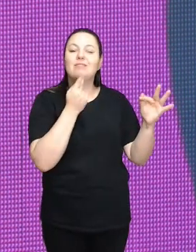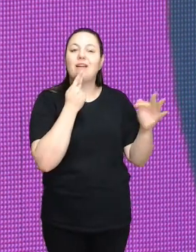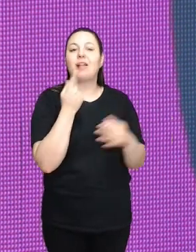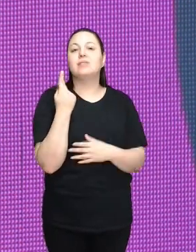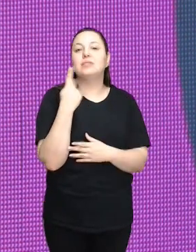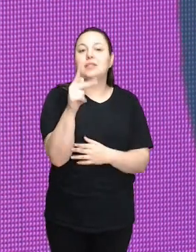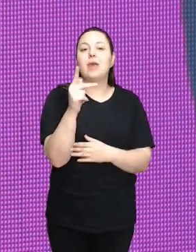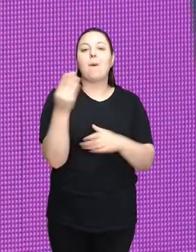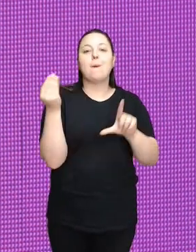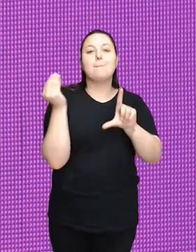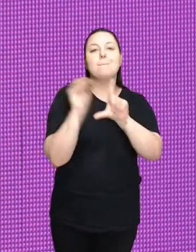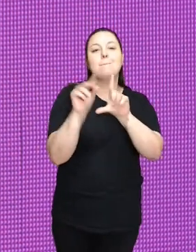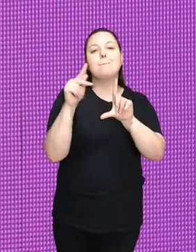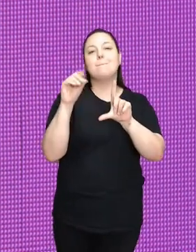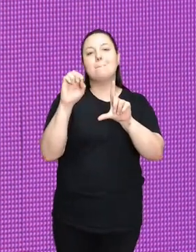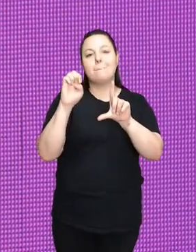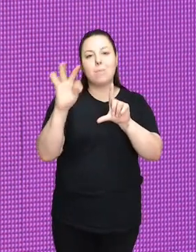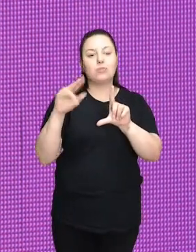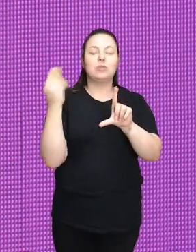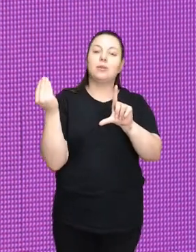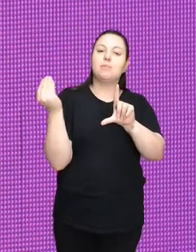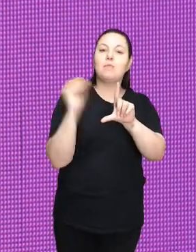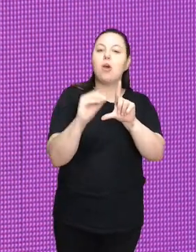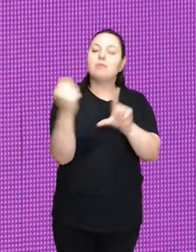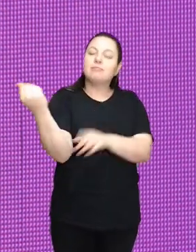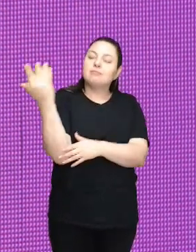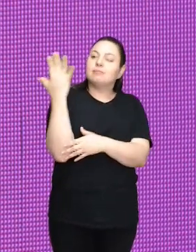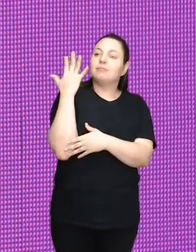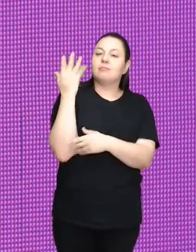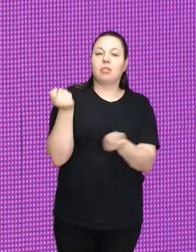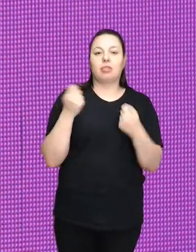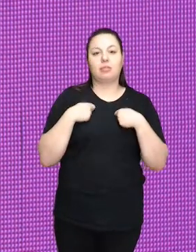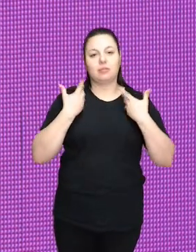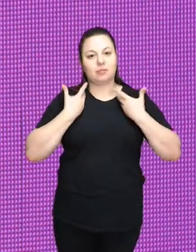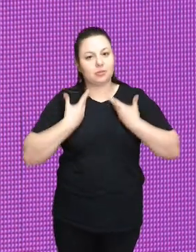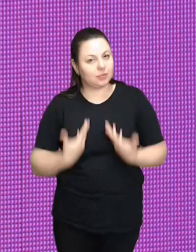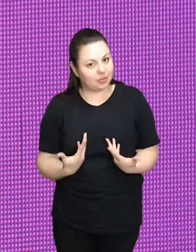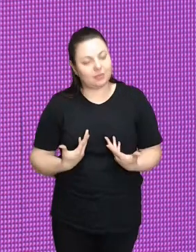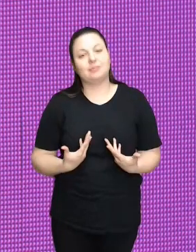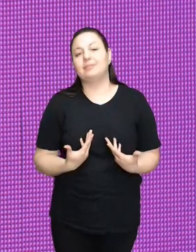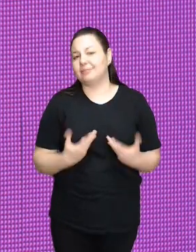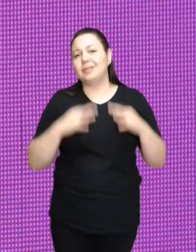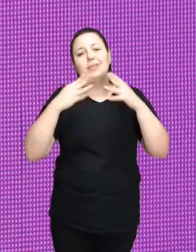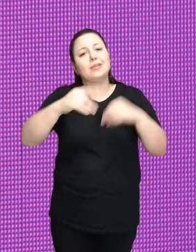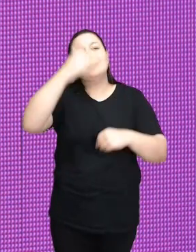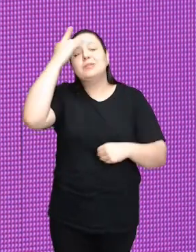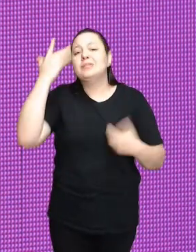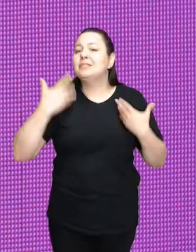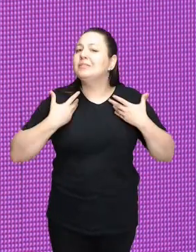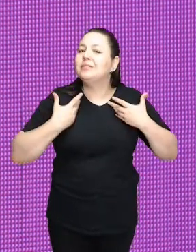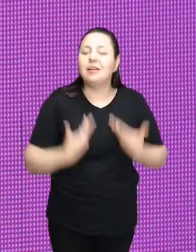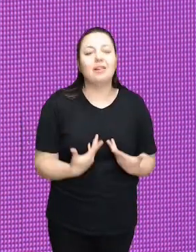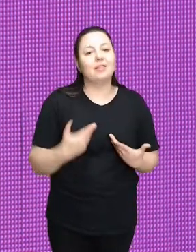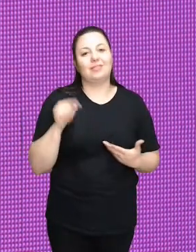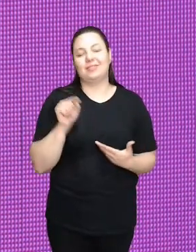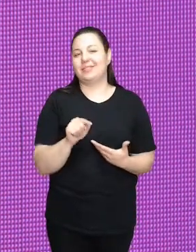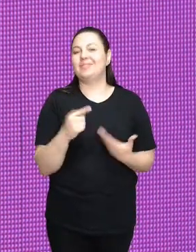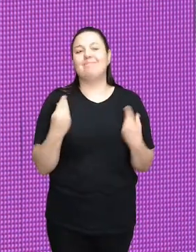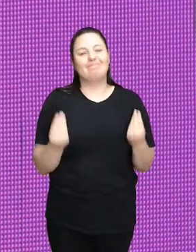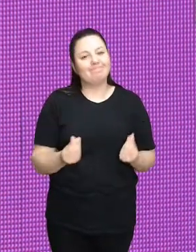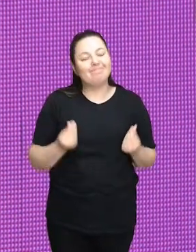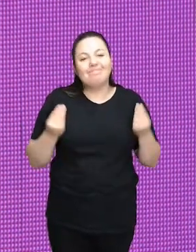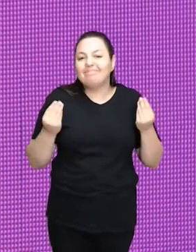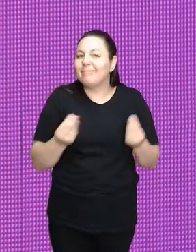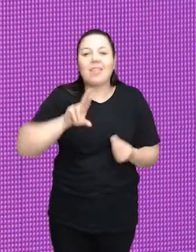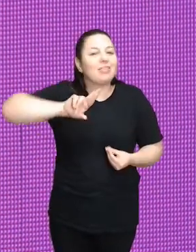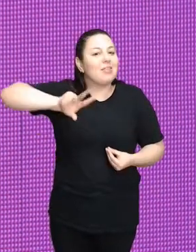Eu amei, né? E aí é isso, porque assim, cara, tá todo mundo exausto, né? Como eu falei no início. E aí não dá ser aquela vida